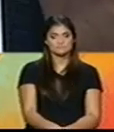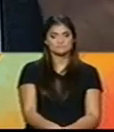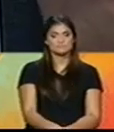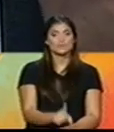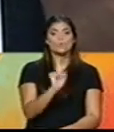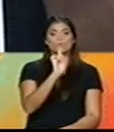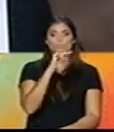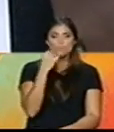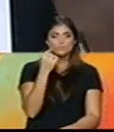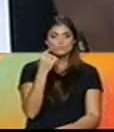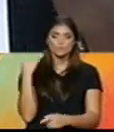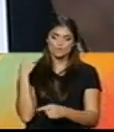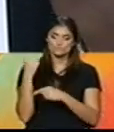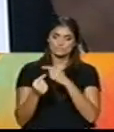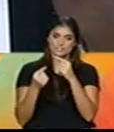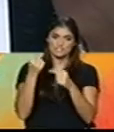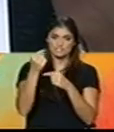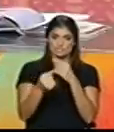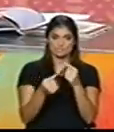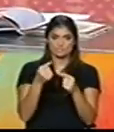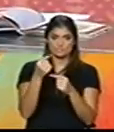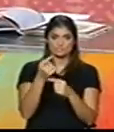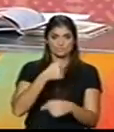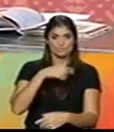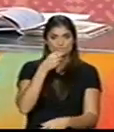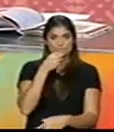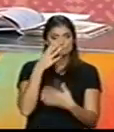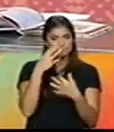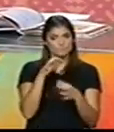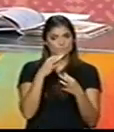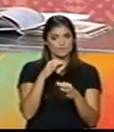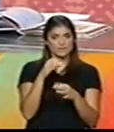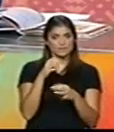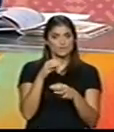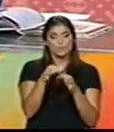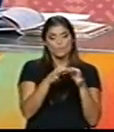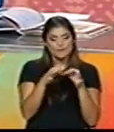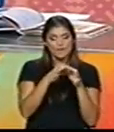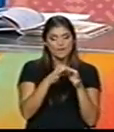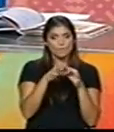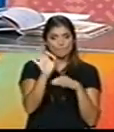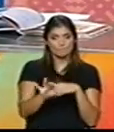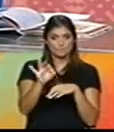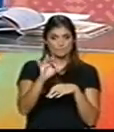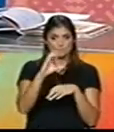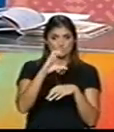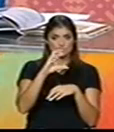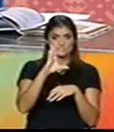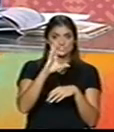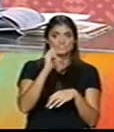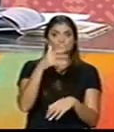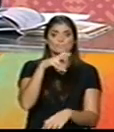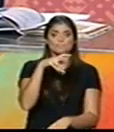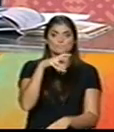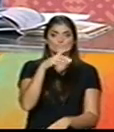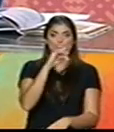um bolo com muitas tradições. Nós comíamos geralmente, era o grão de bico com o chispe, com o chispe espalhado. E a sobremesa